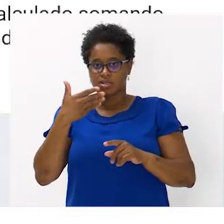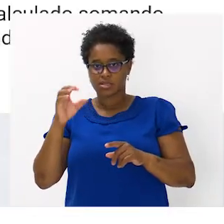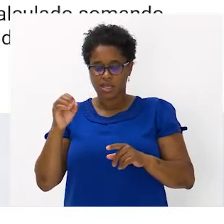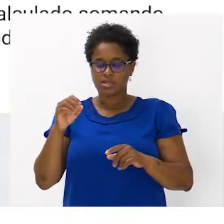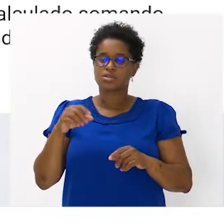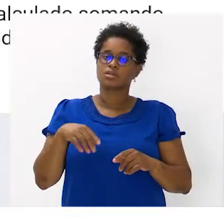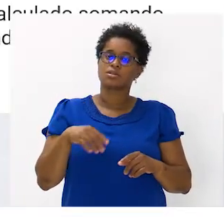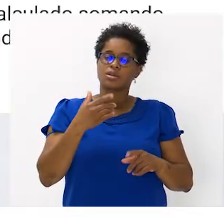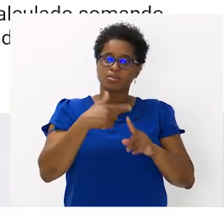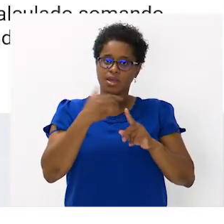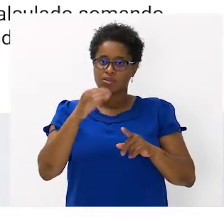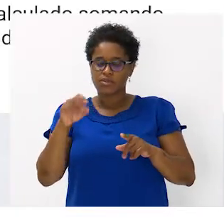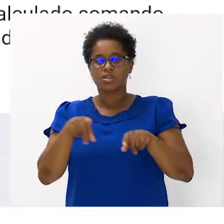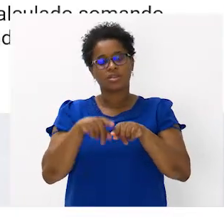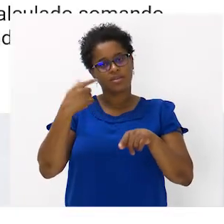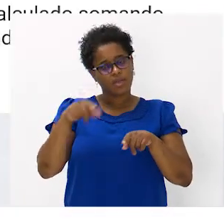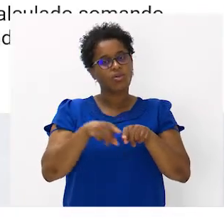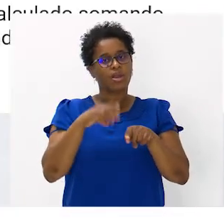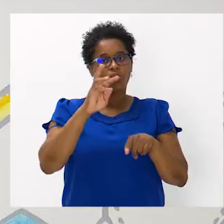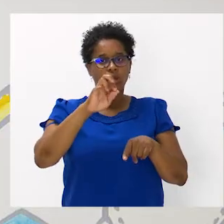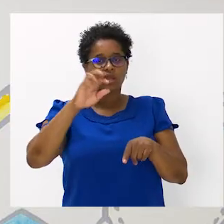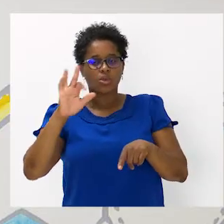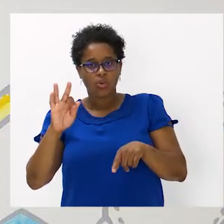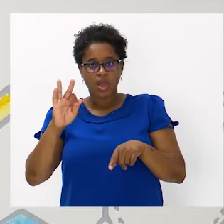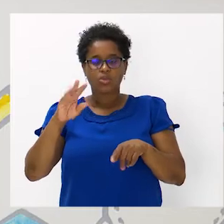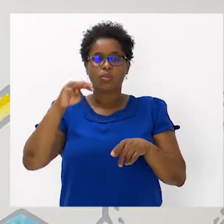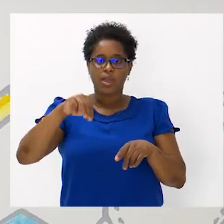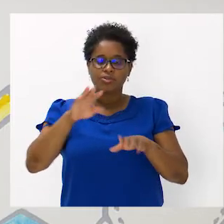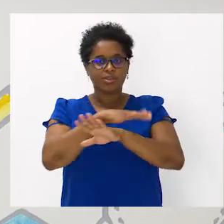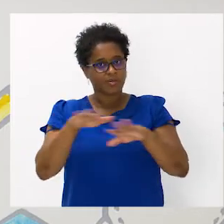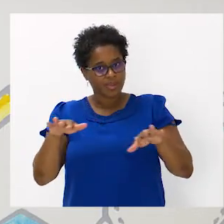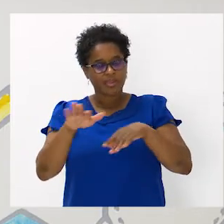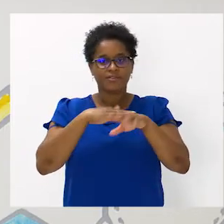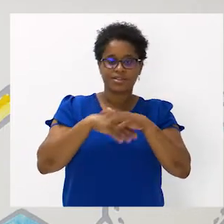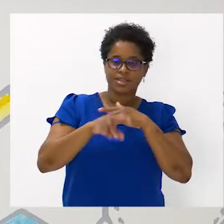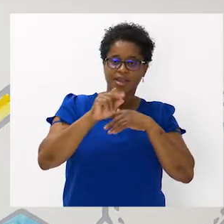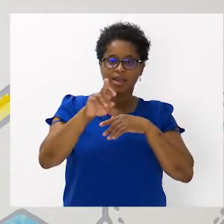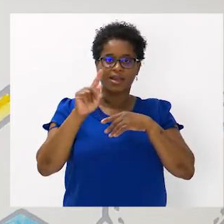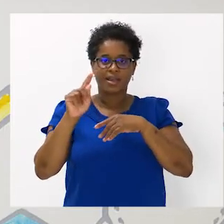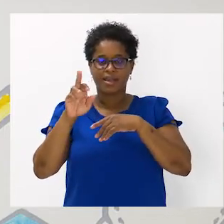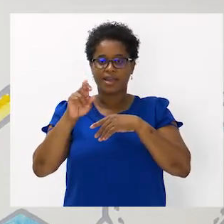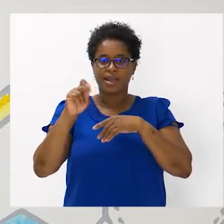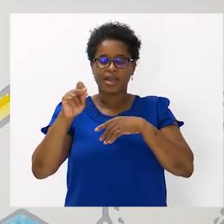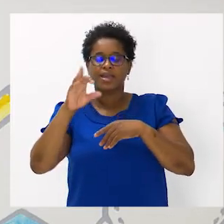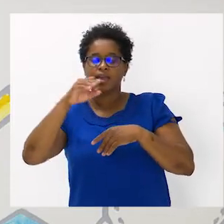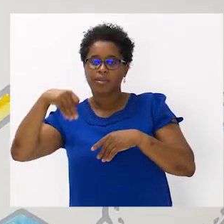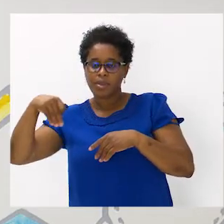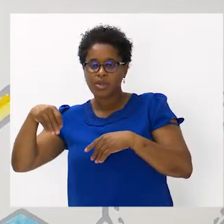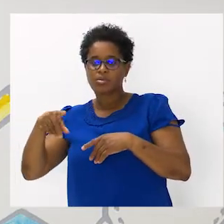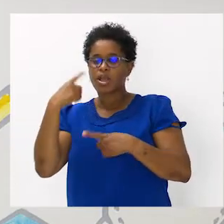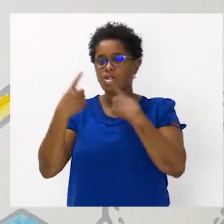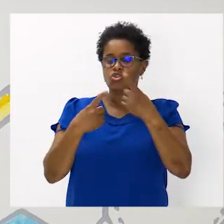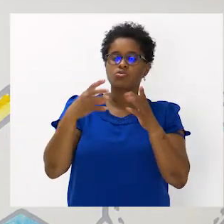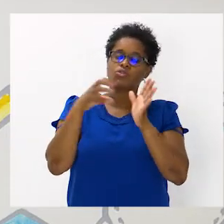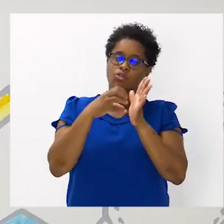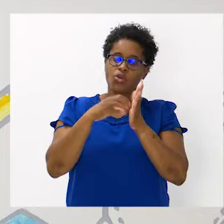que dará 84 metros. Terminamos assim de calcular a área e o perímetro de